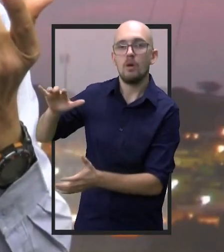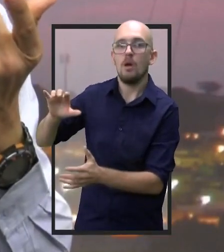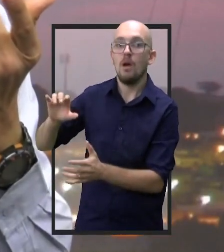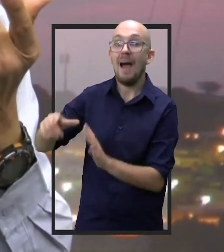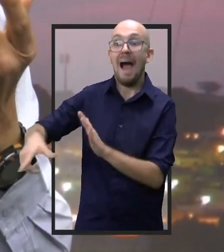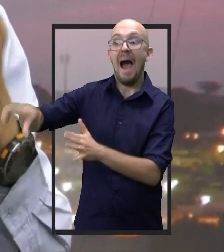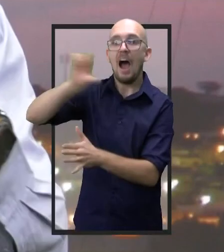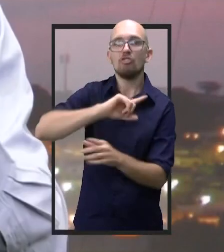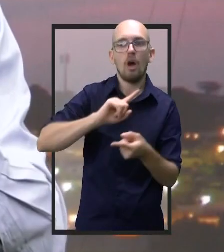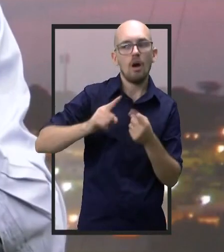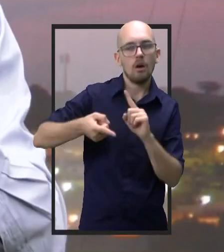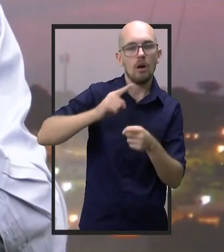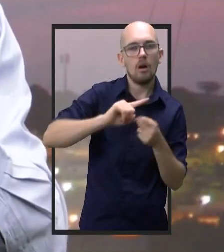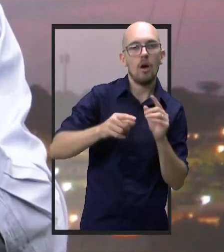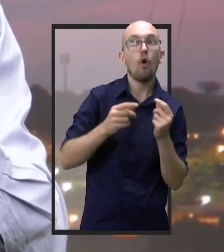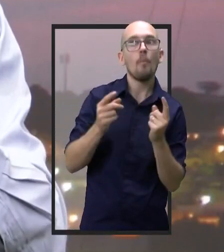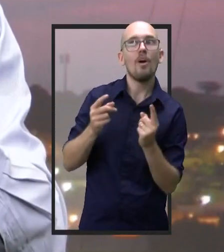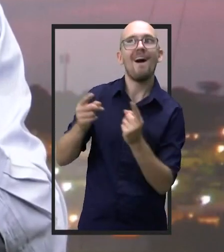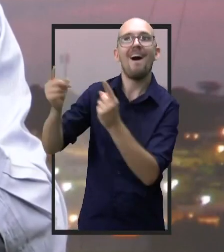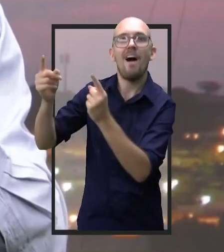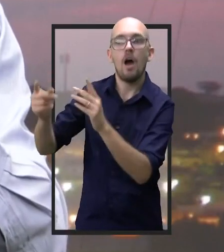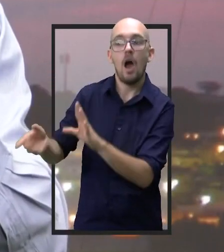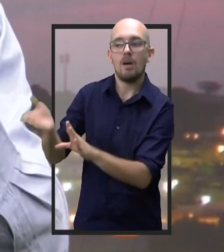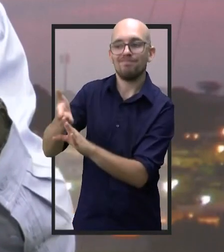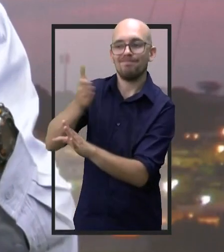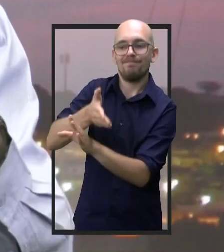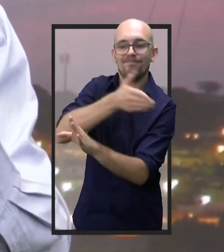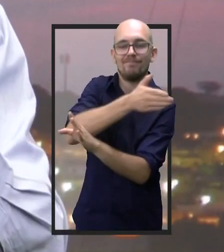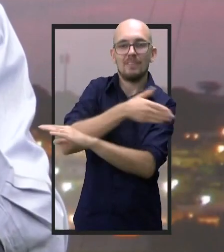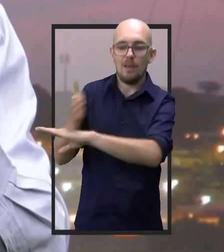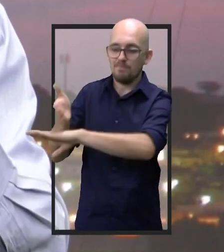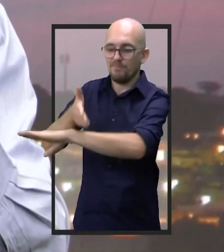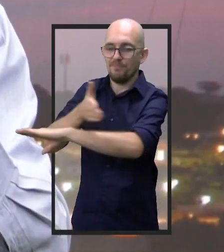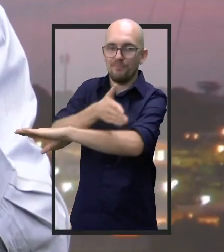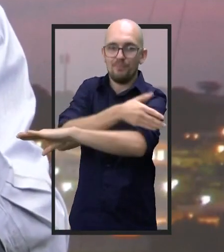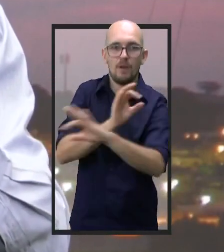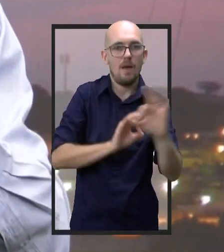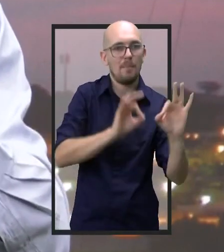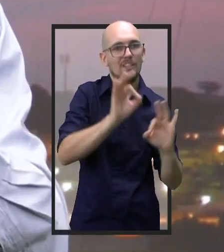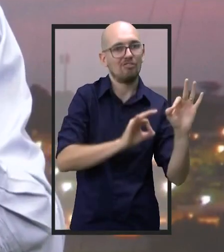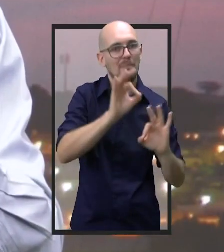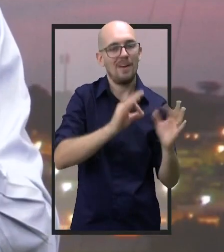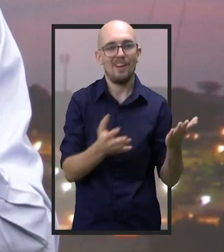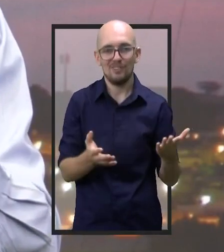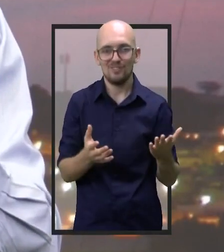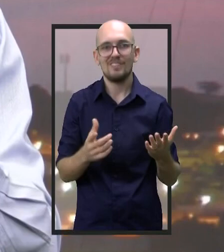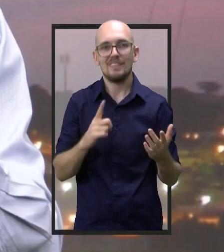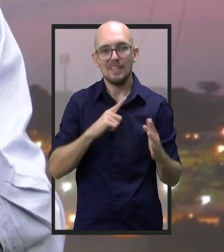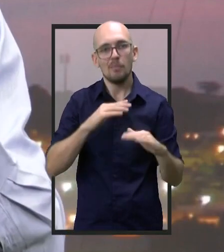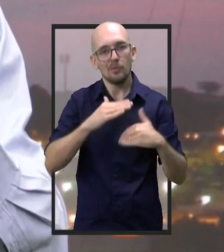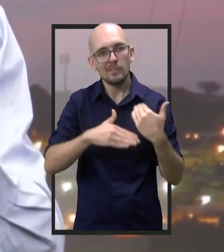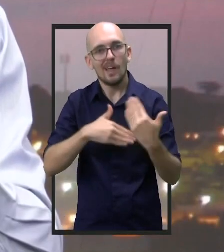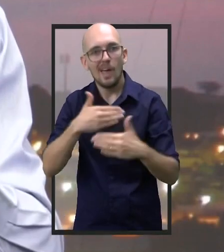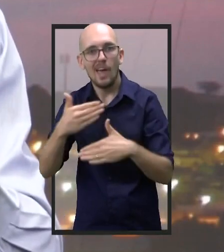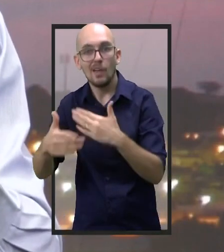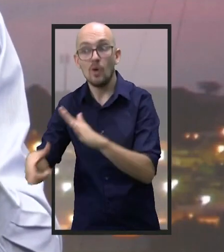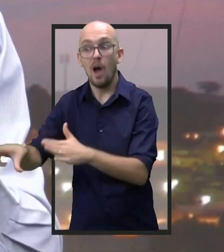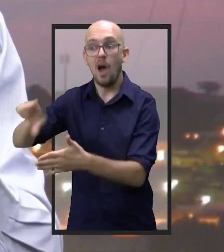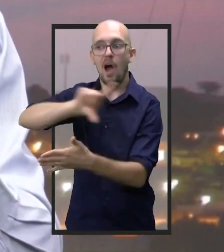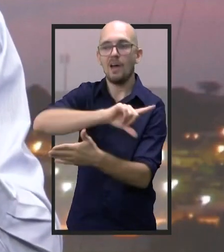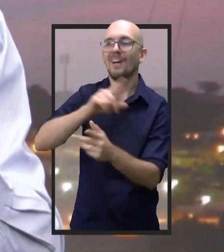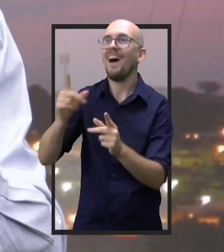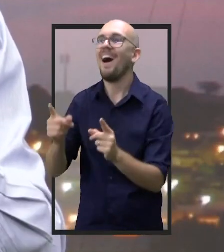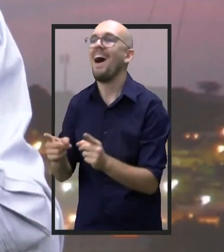ocorrerem. Não é? Tem uma economia, um processo econômico e financeiro que alavanca a produção muito antes dela